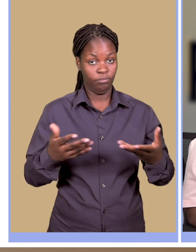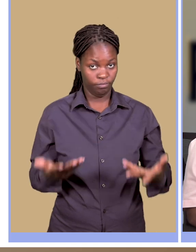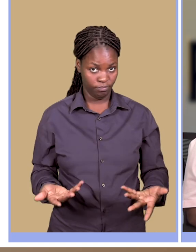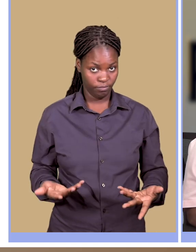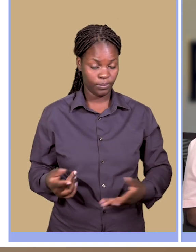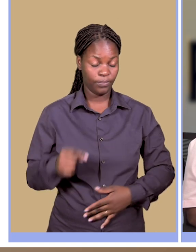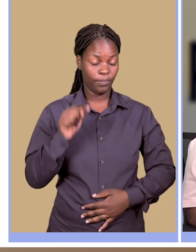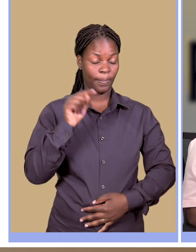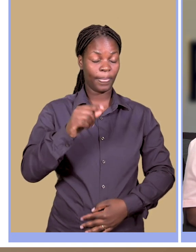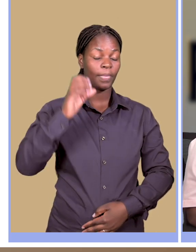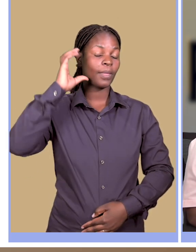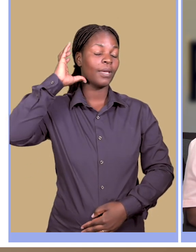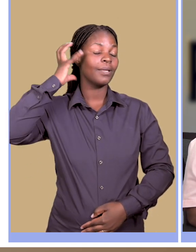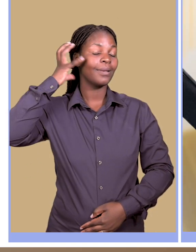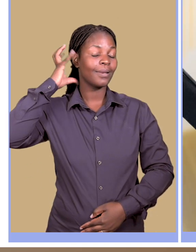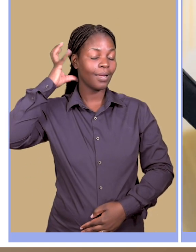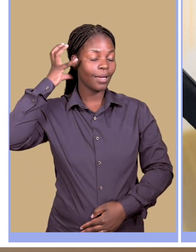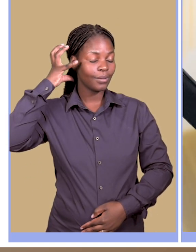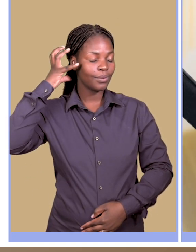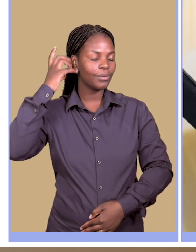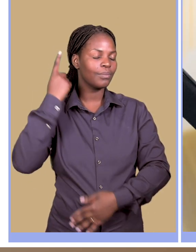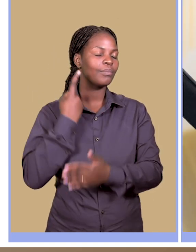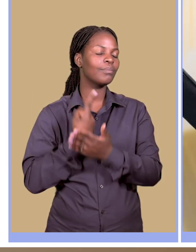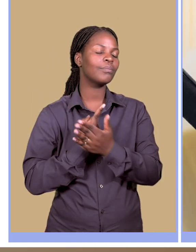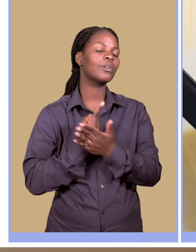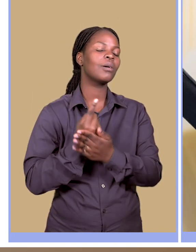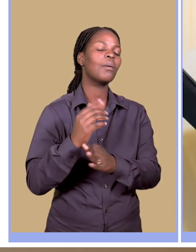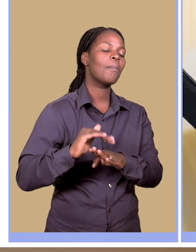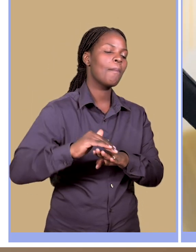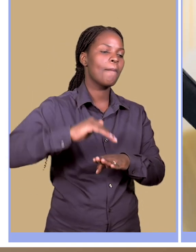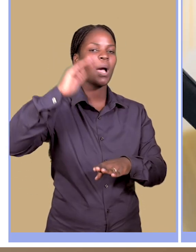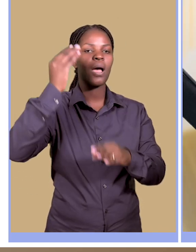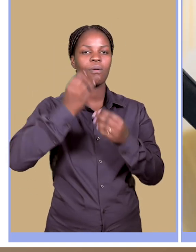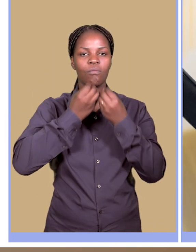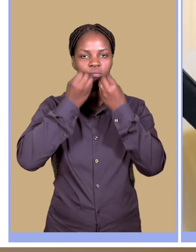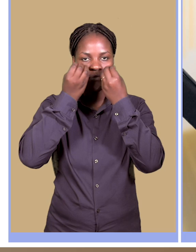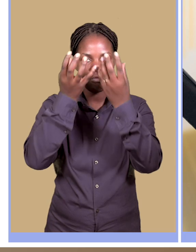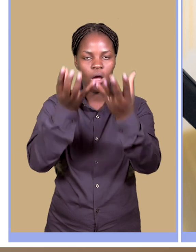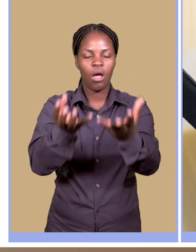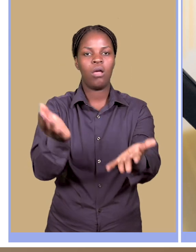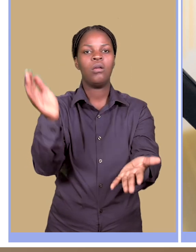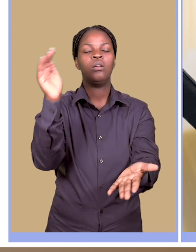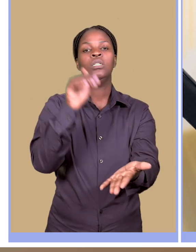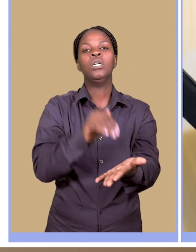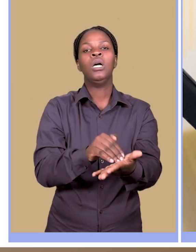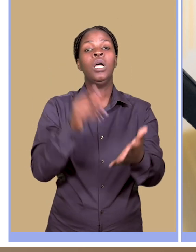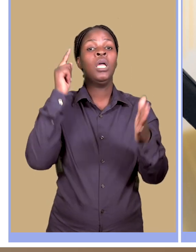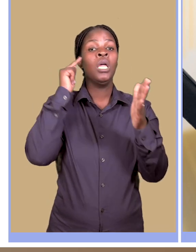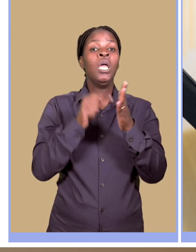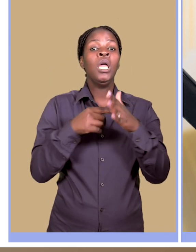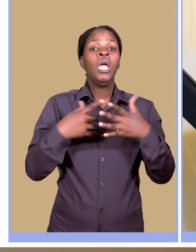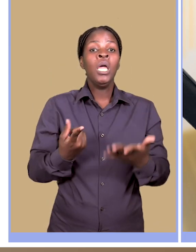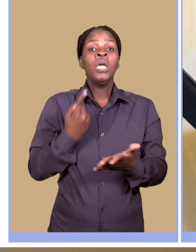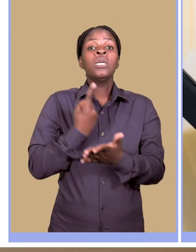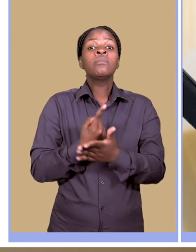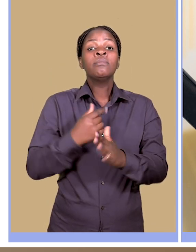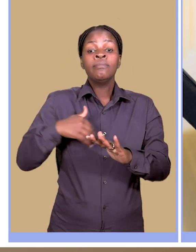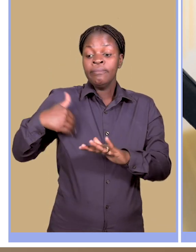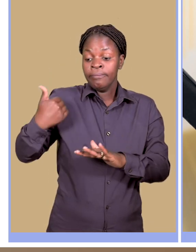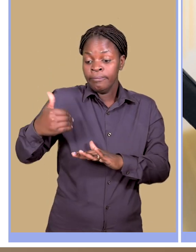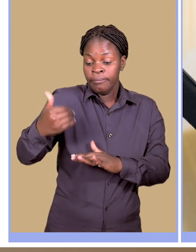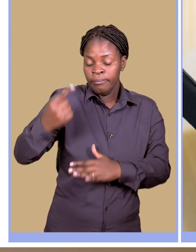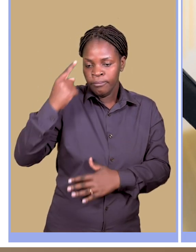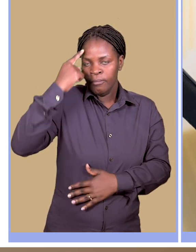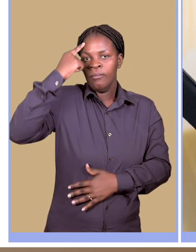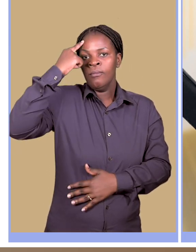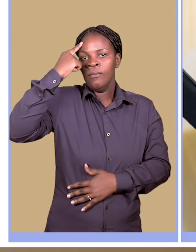se torna no meio mais usado para fazer chegar a mensagem. Então, para dizer que temos que nos lembrar sempre